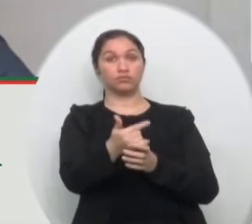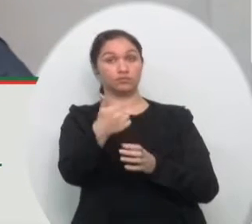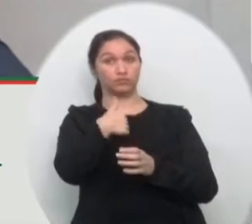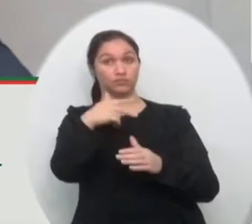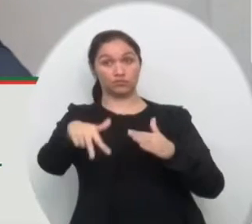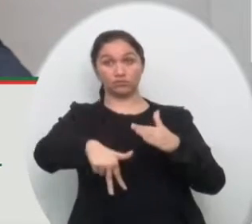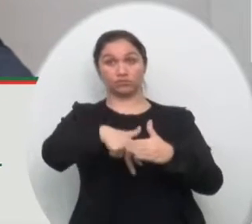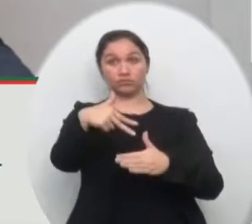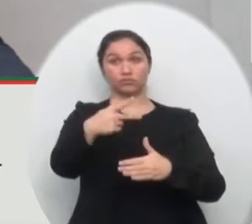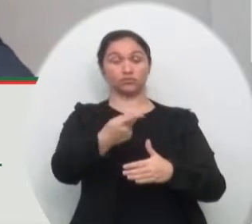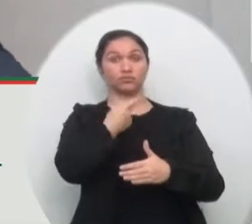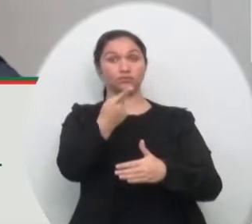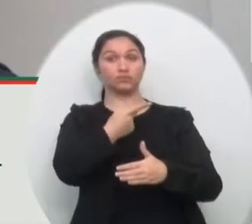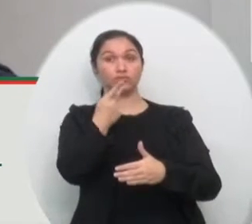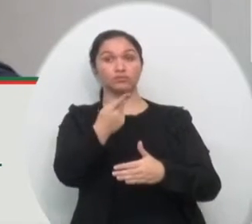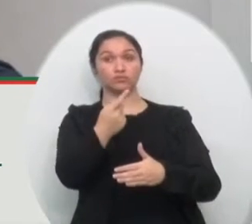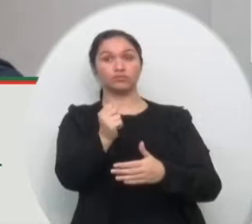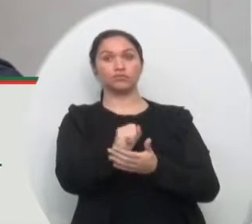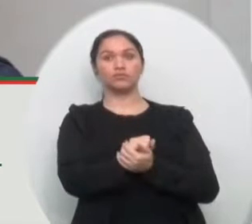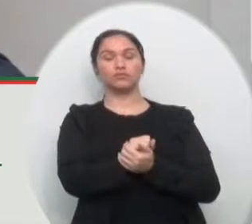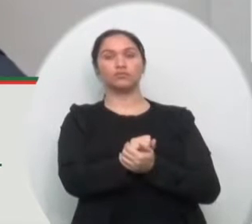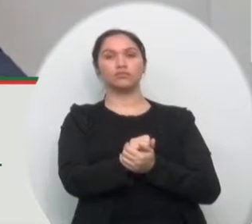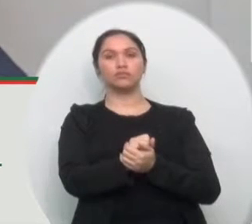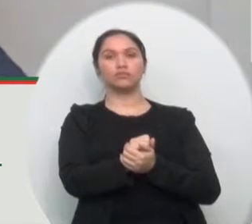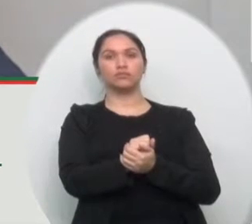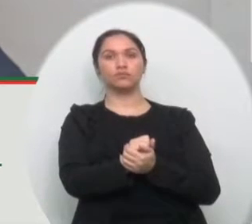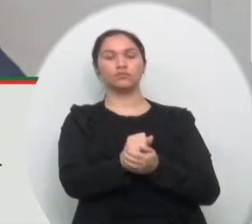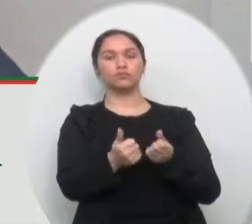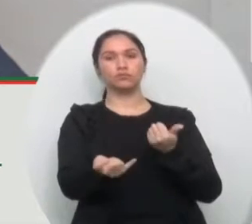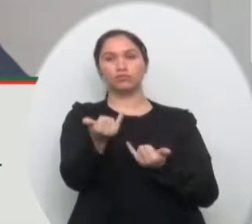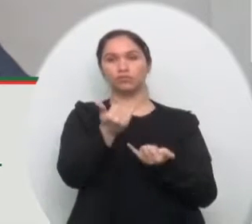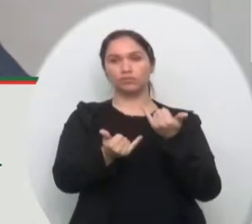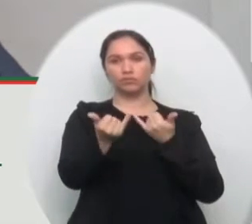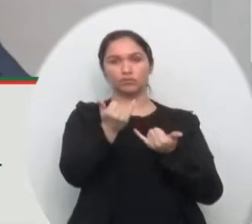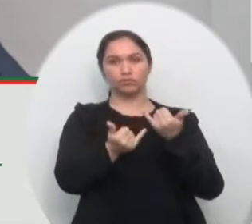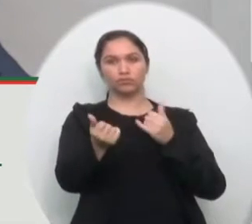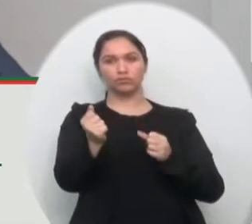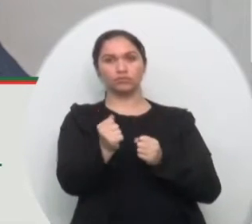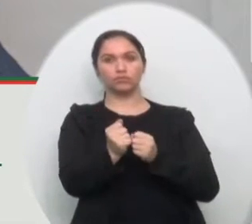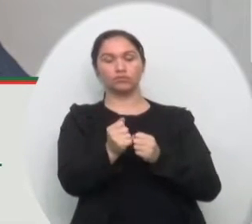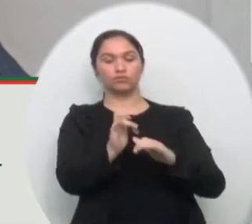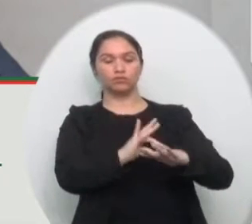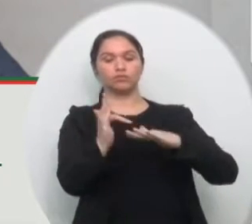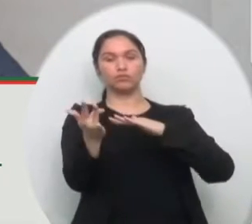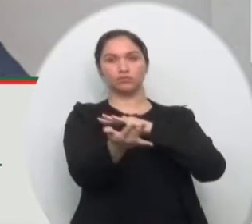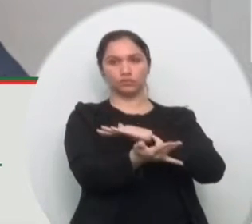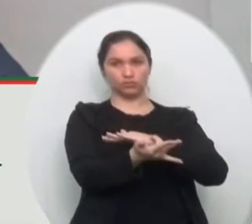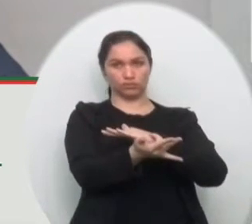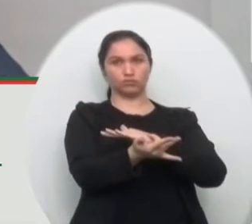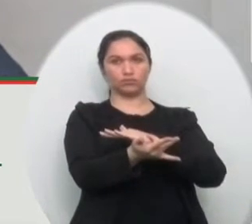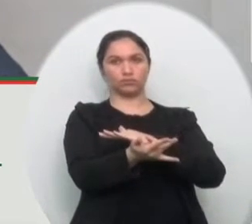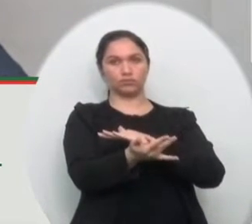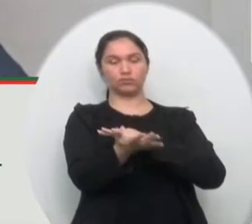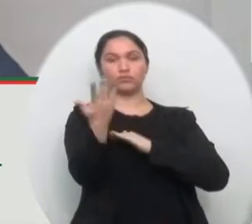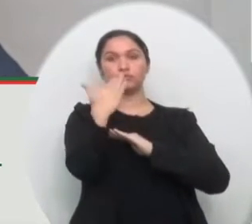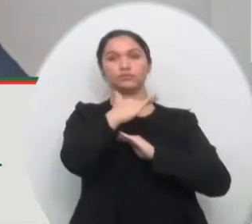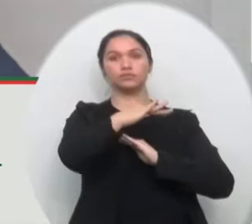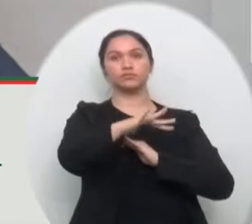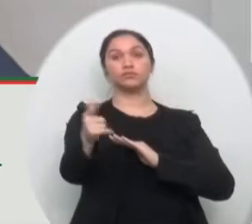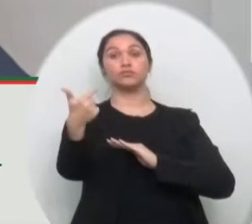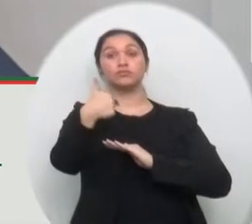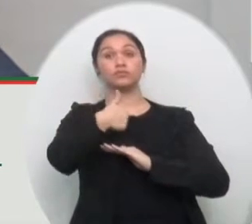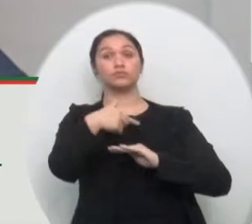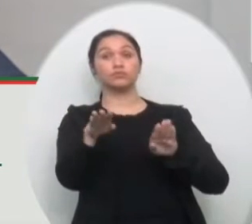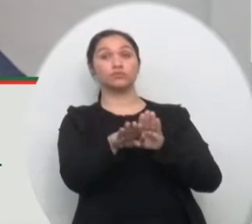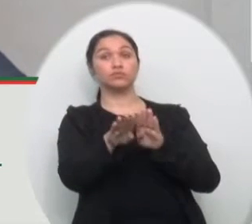alguns jogos nas redes sociais vinculados às crianças. Me lembro também que fui um dos primeiros a falar da